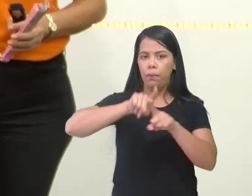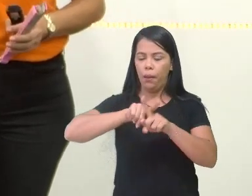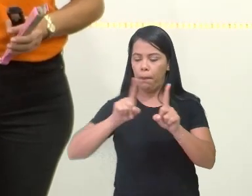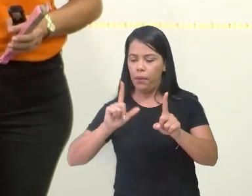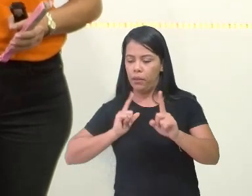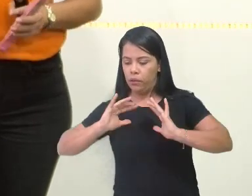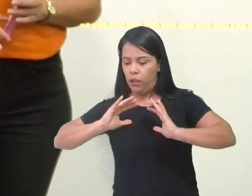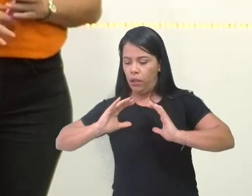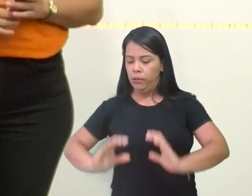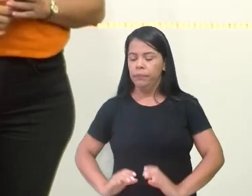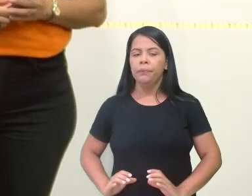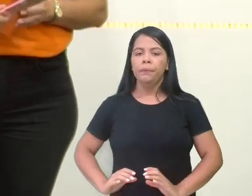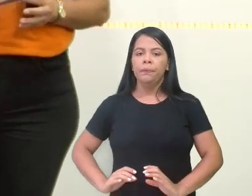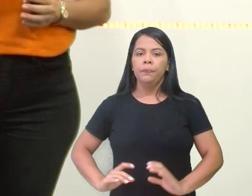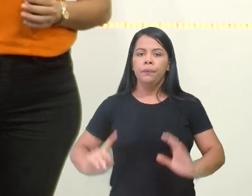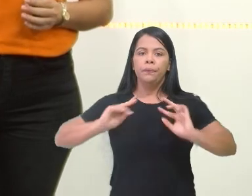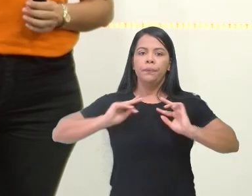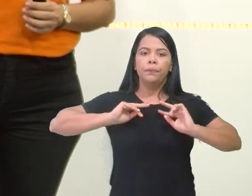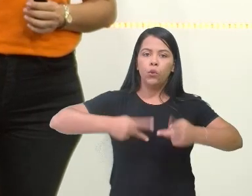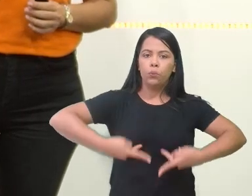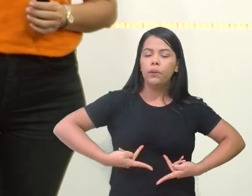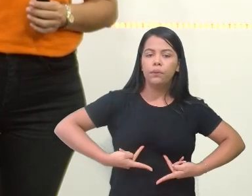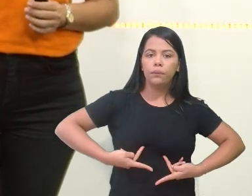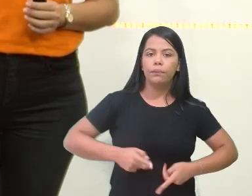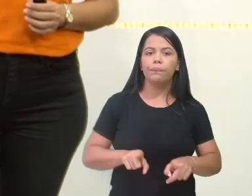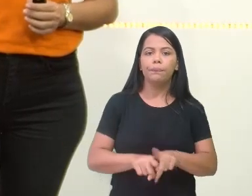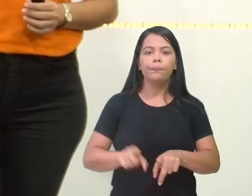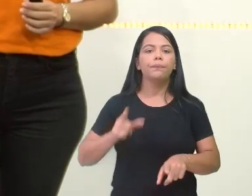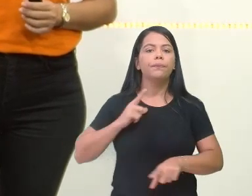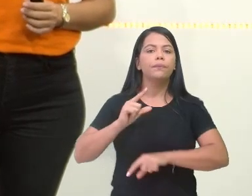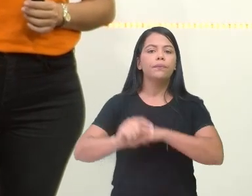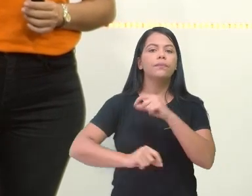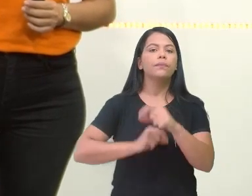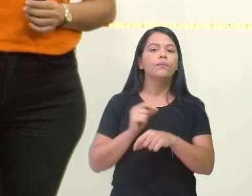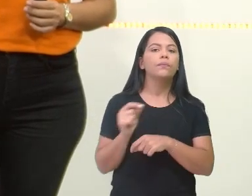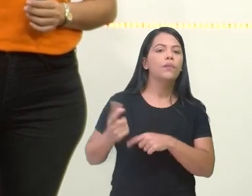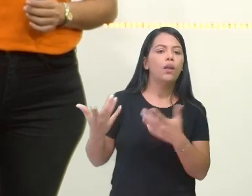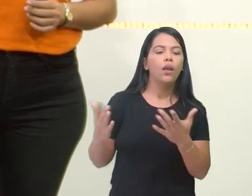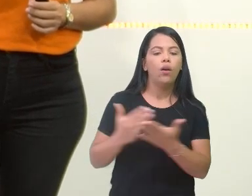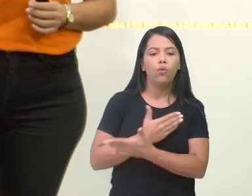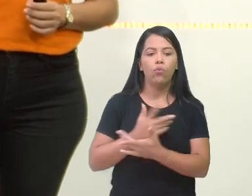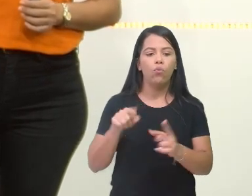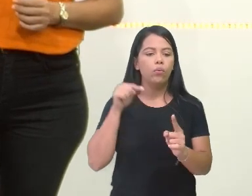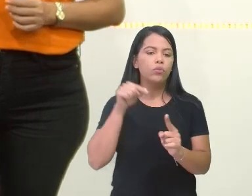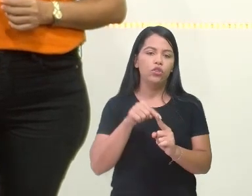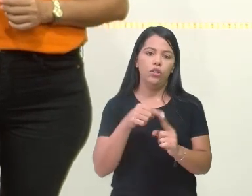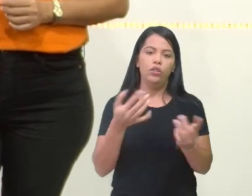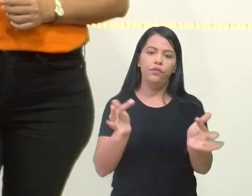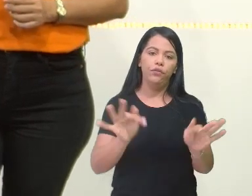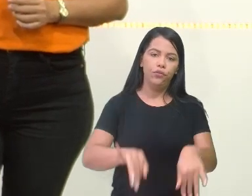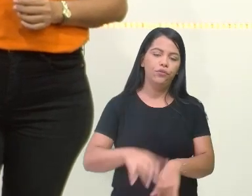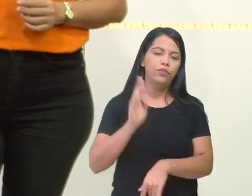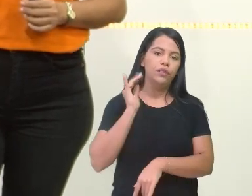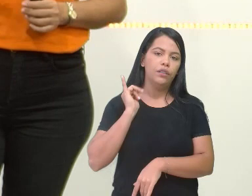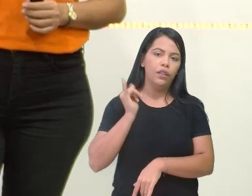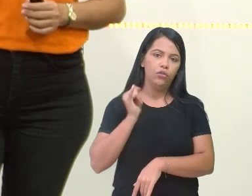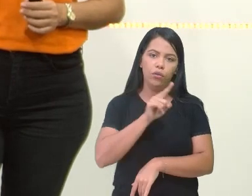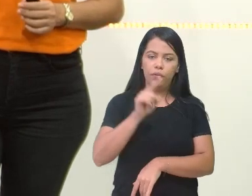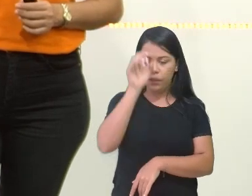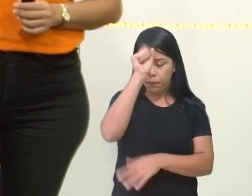comportamento humano. E também tem o quê? Tem uma lição de moral. E aí, nos contos